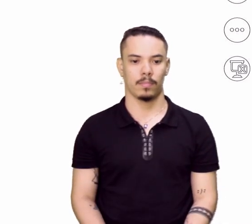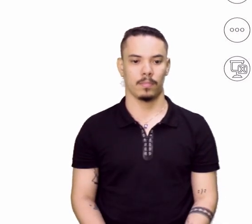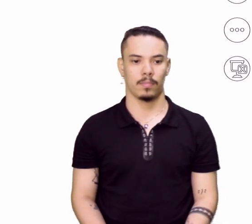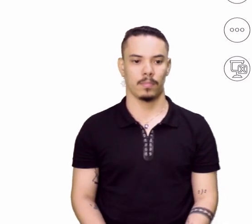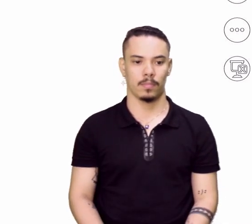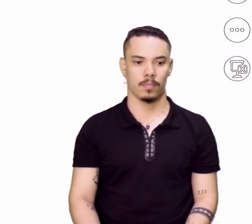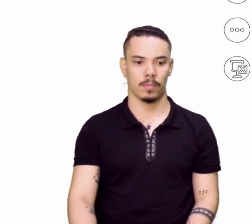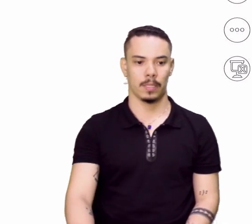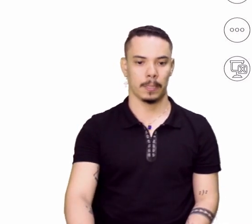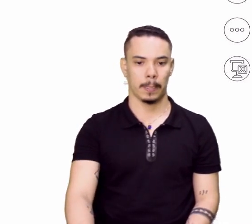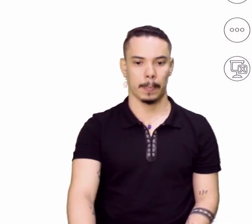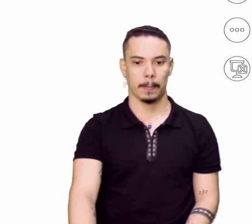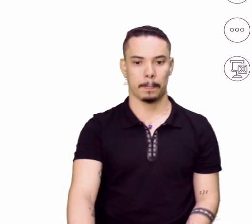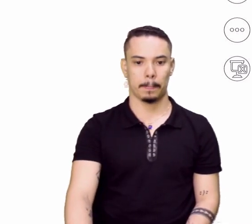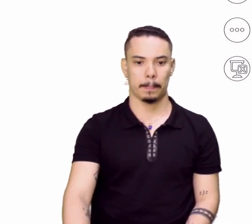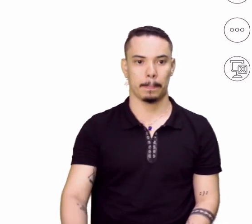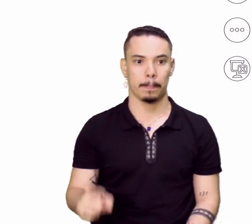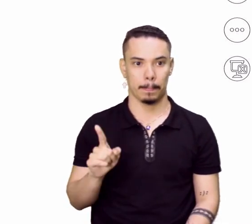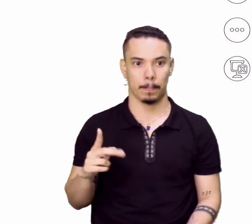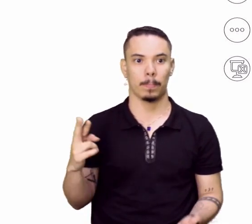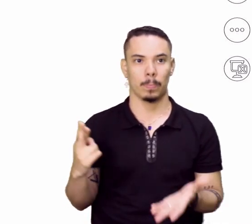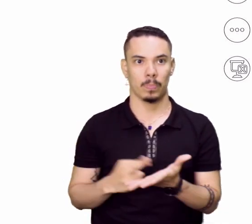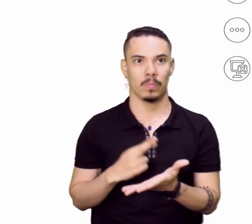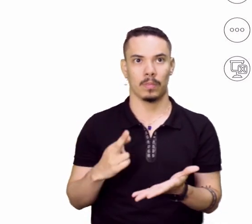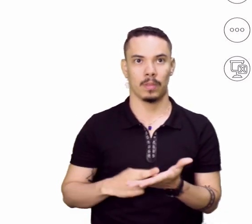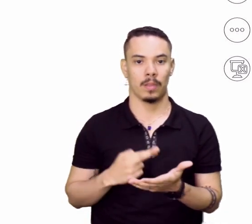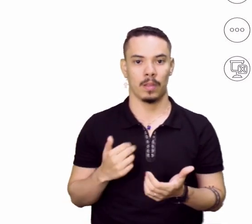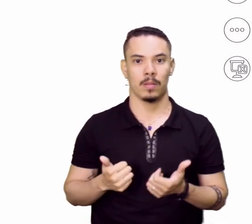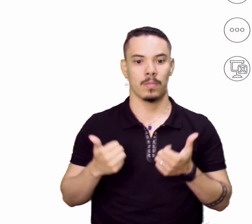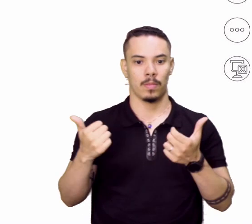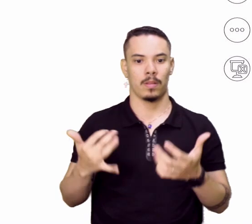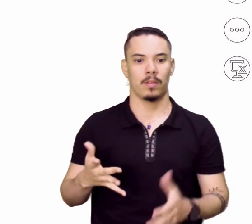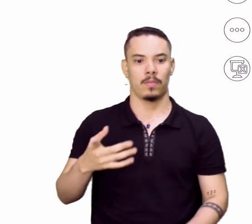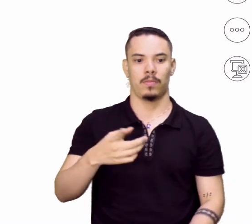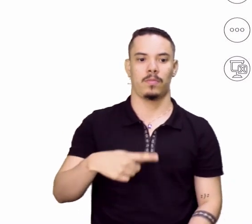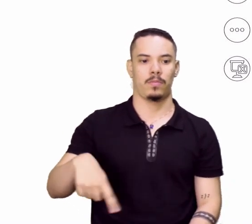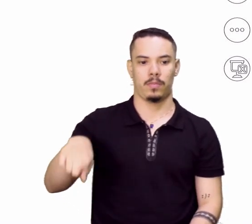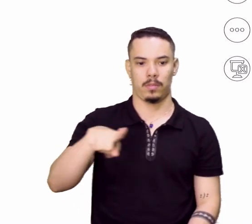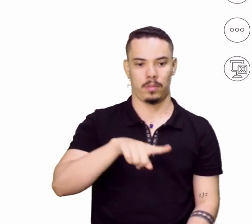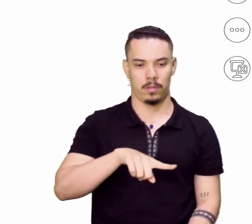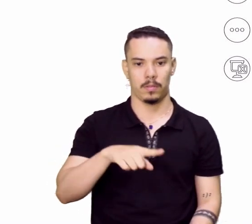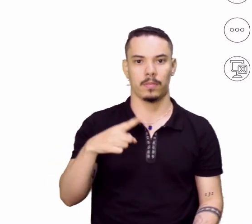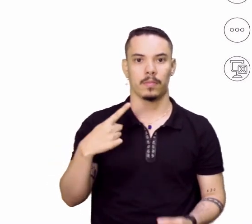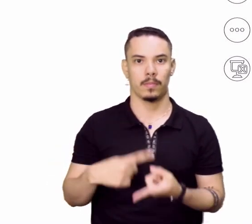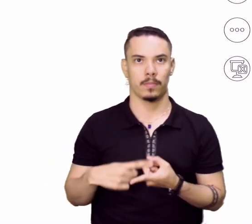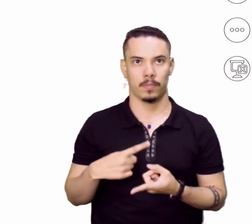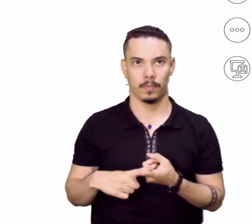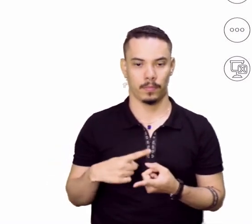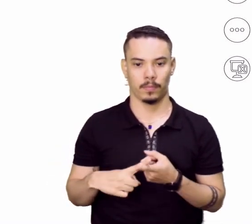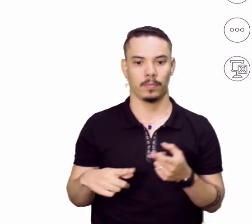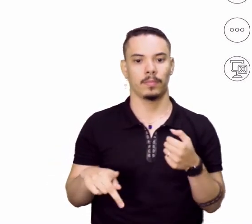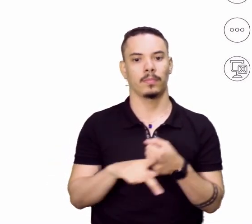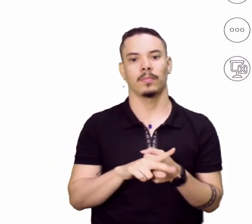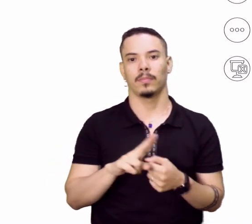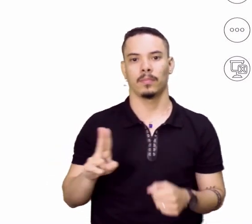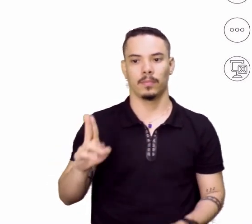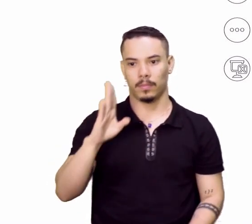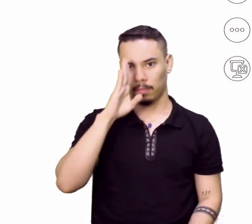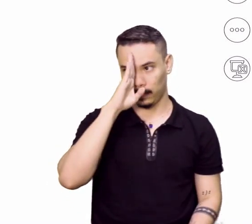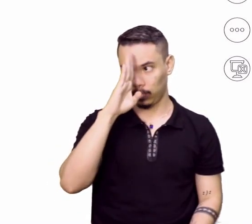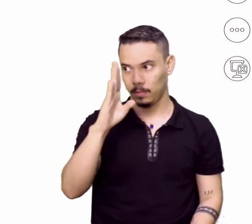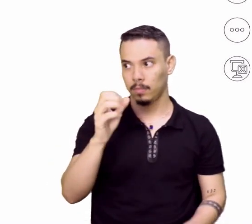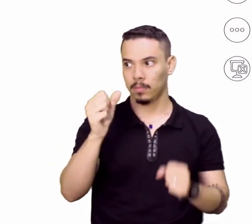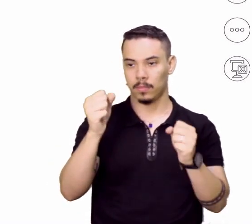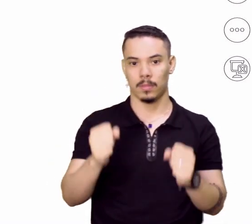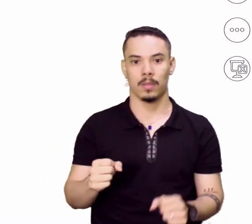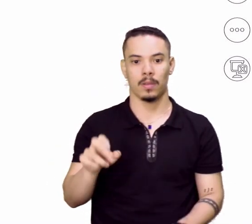about. Esta revista da qual eu falei sobre para você. Afinal de contas, o that é esse pronome relativo coringa, que ele pode ser